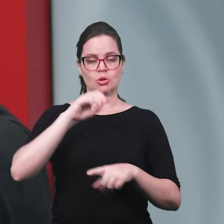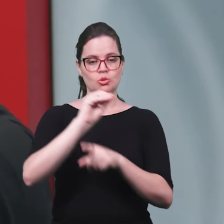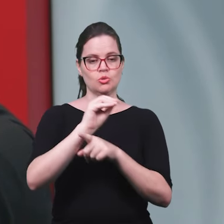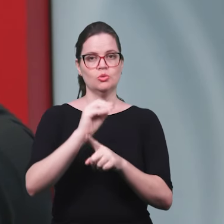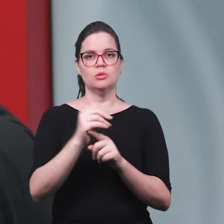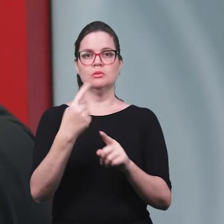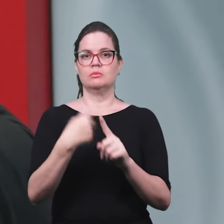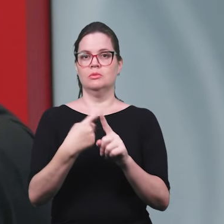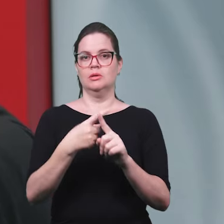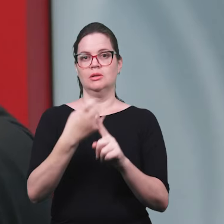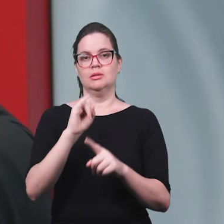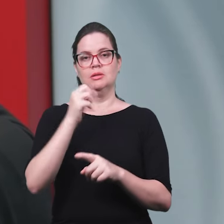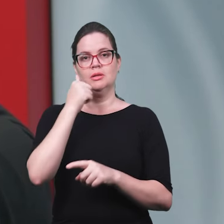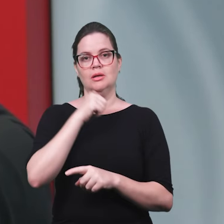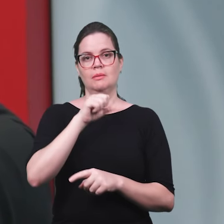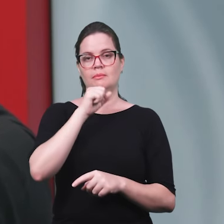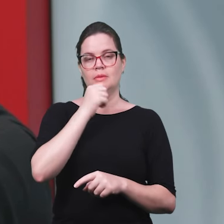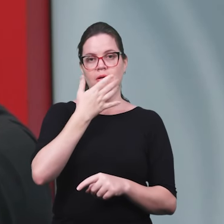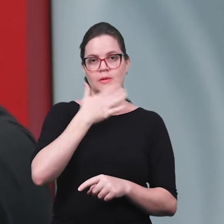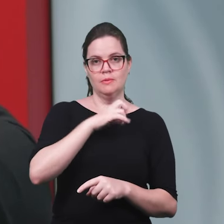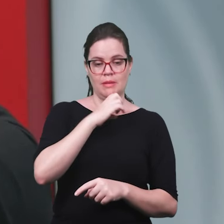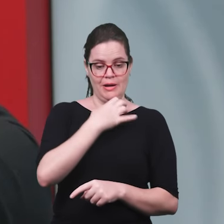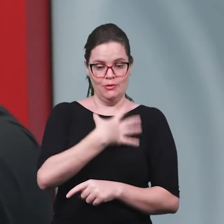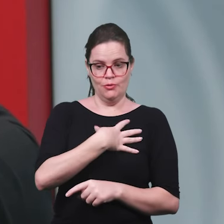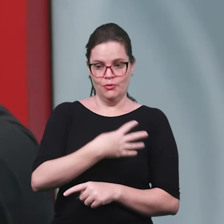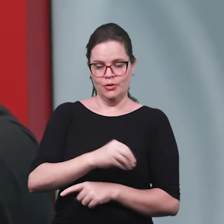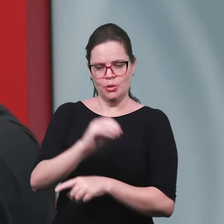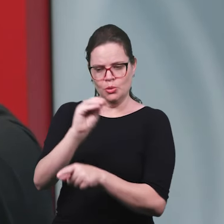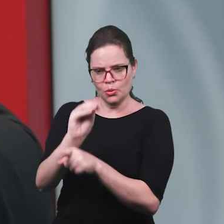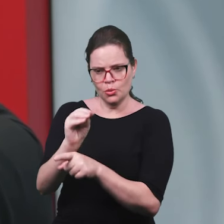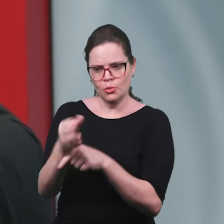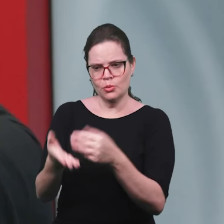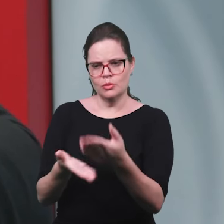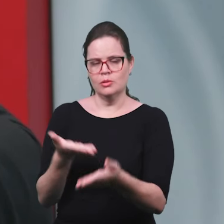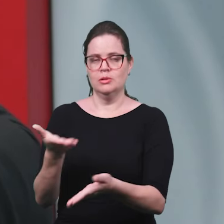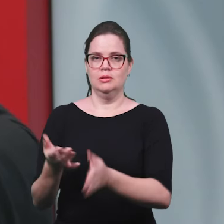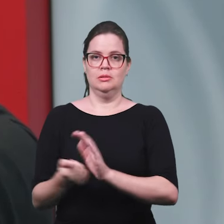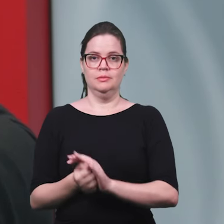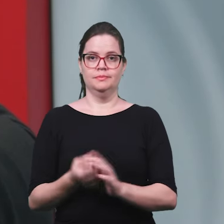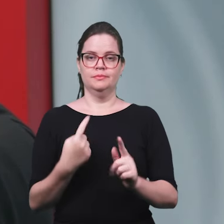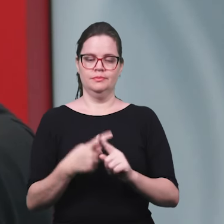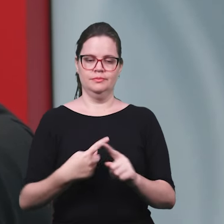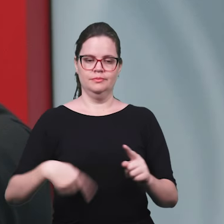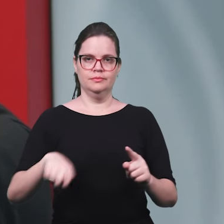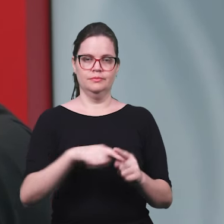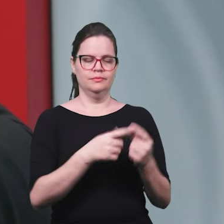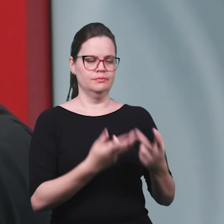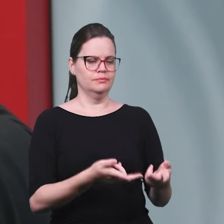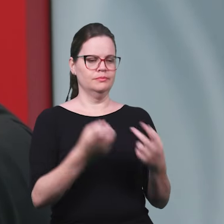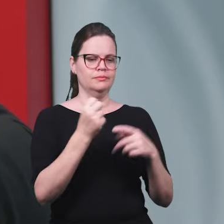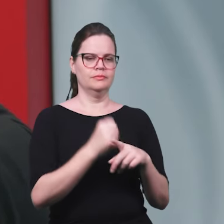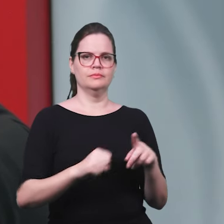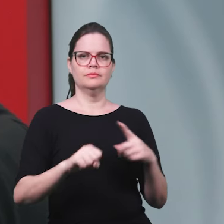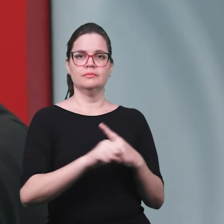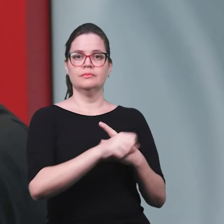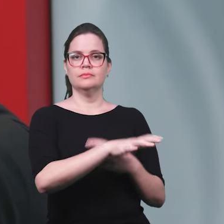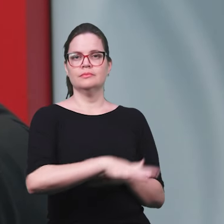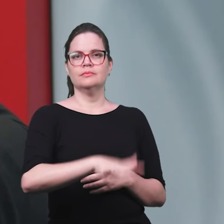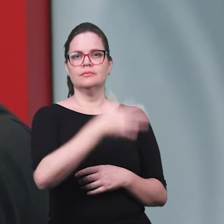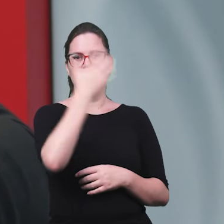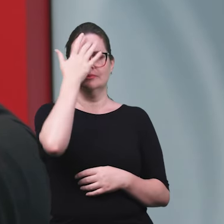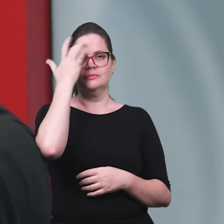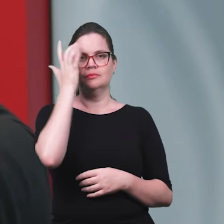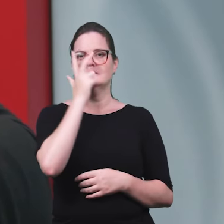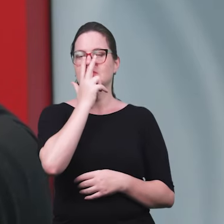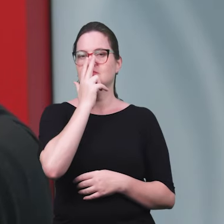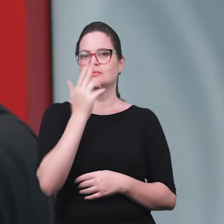aqueles, o filho que honra o pai, que honra a mãe. A gente vive numa sociedade que as pessoas,